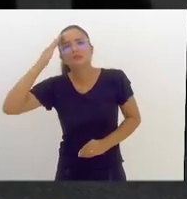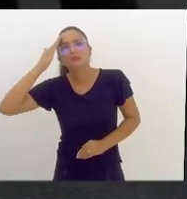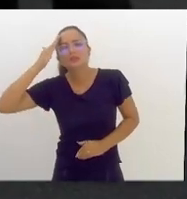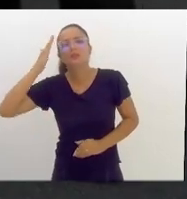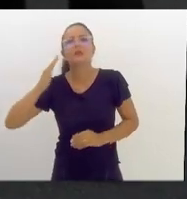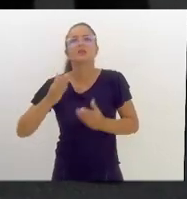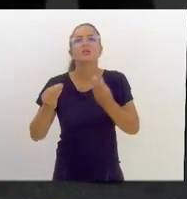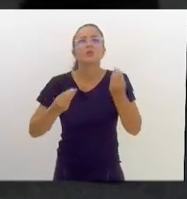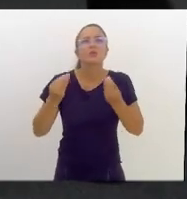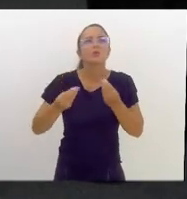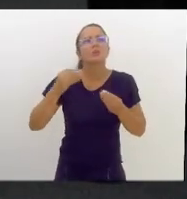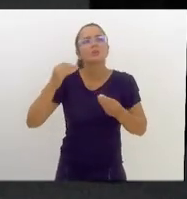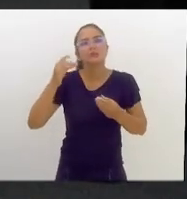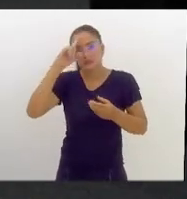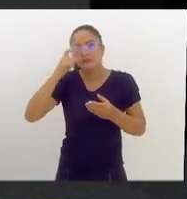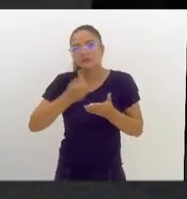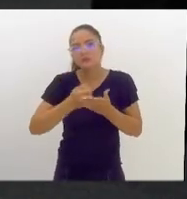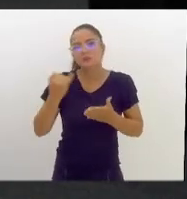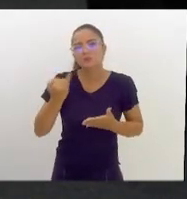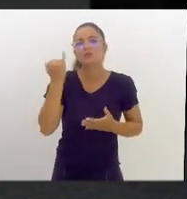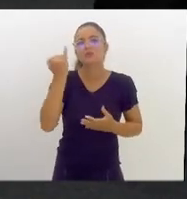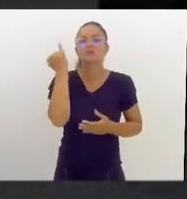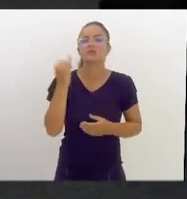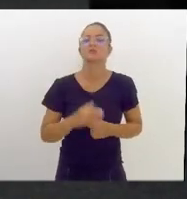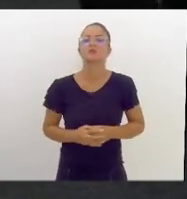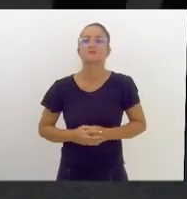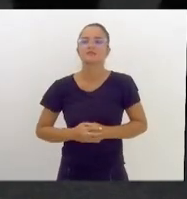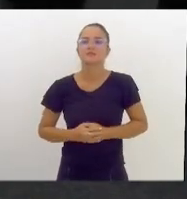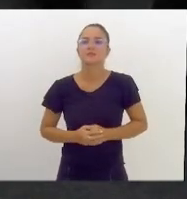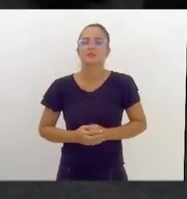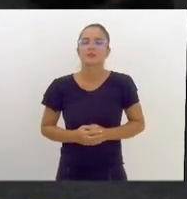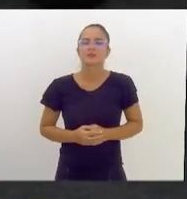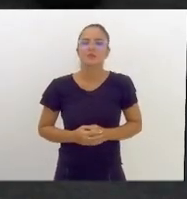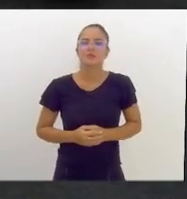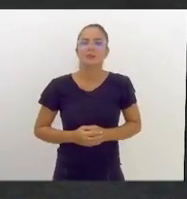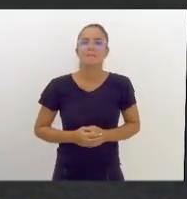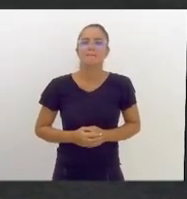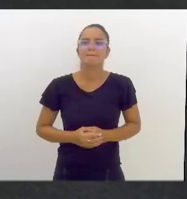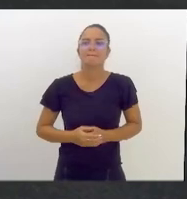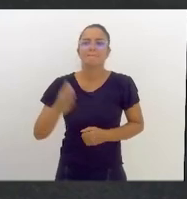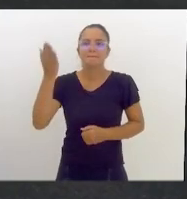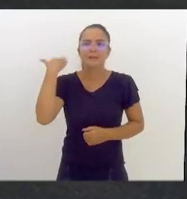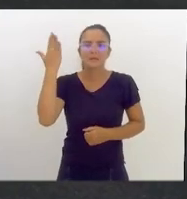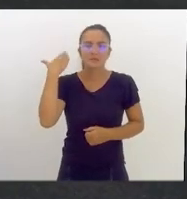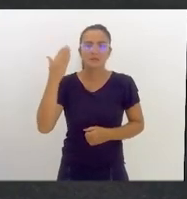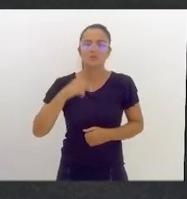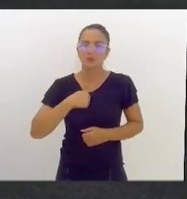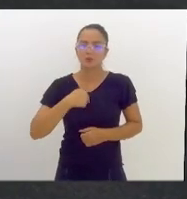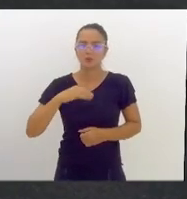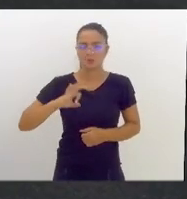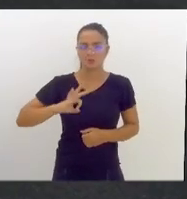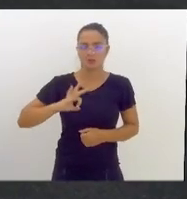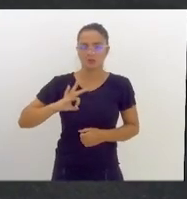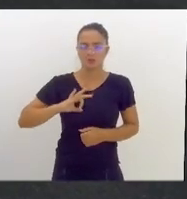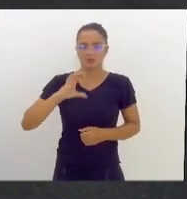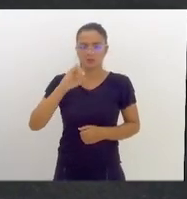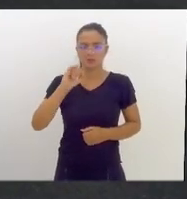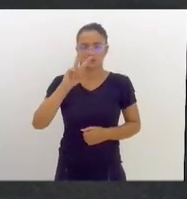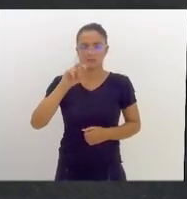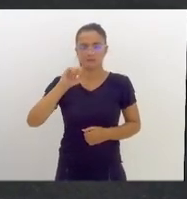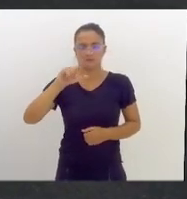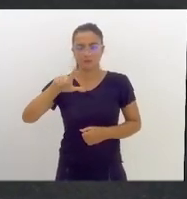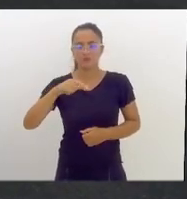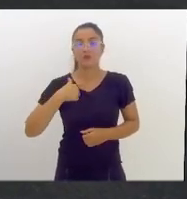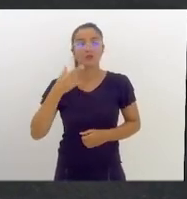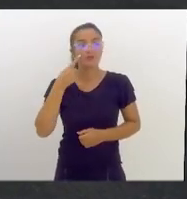importância dessa decisão. Eu vivenciei aqui uma situação na minha querida Polícia Civil, em que um